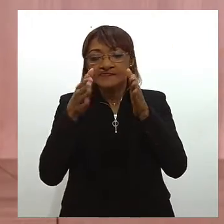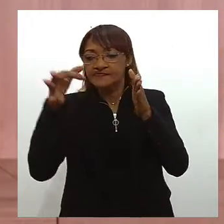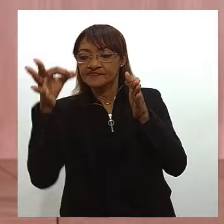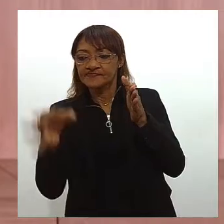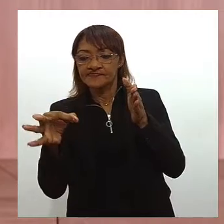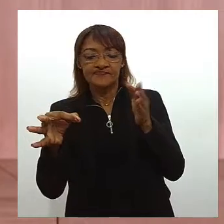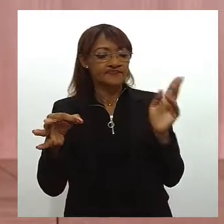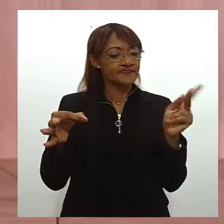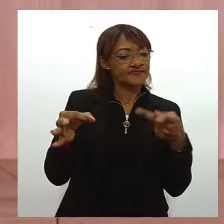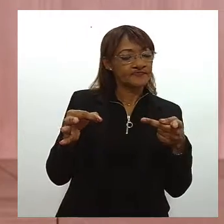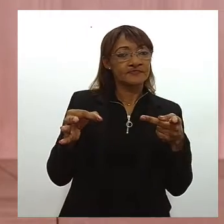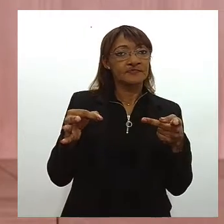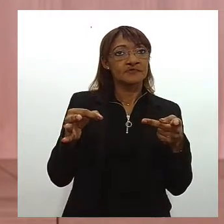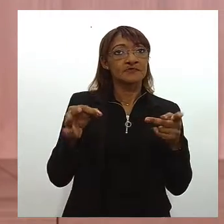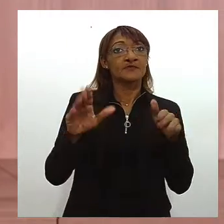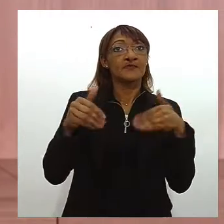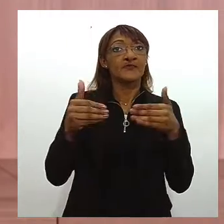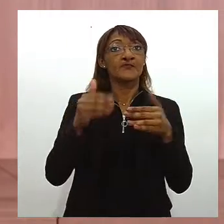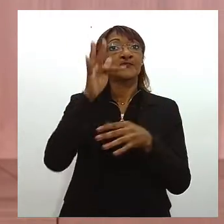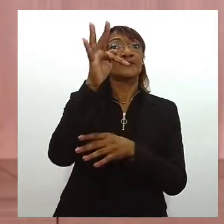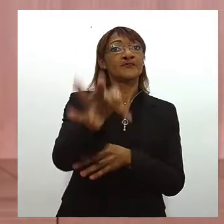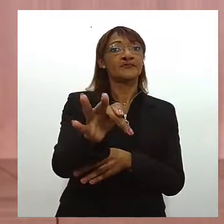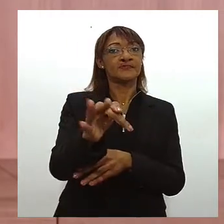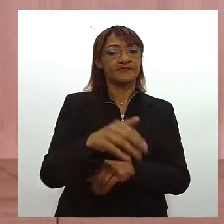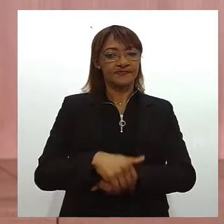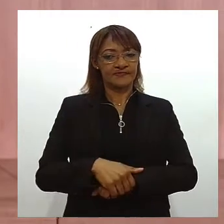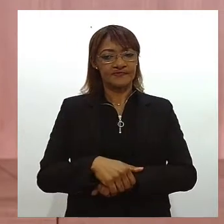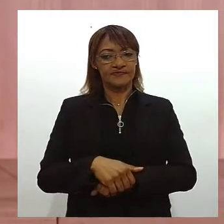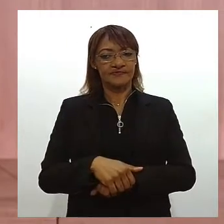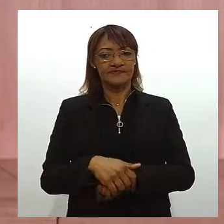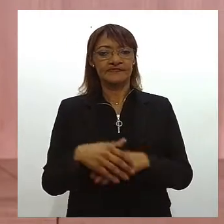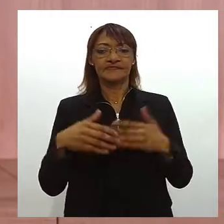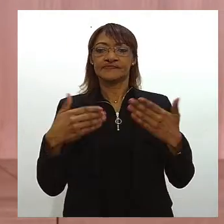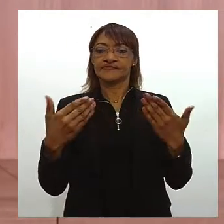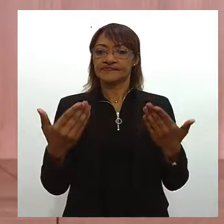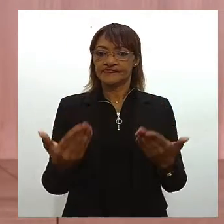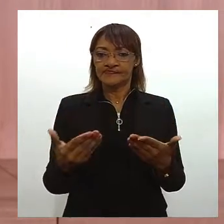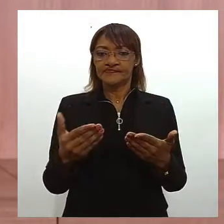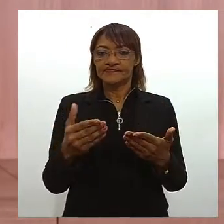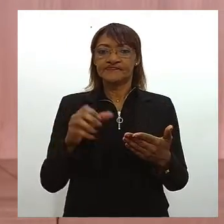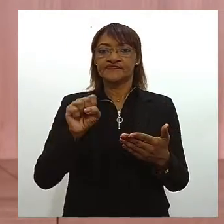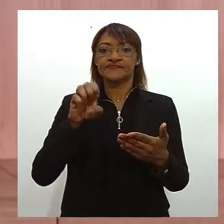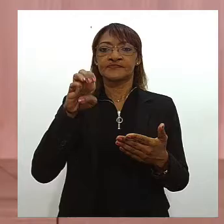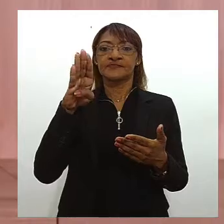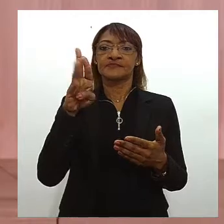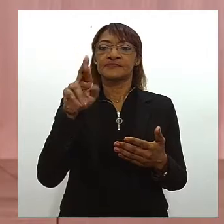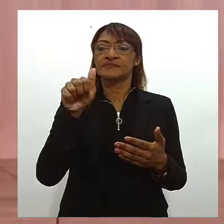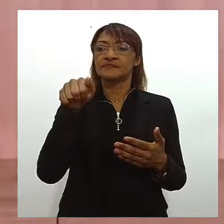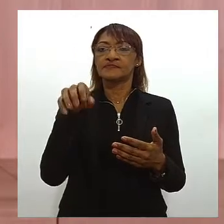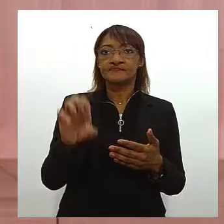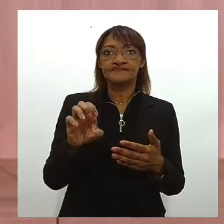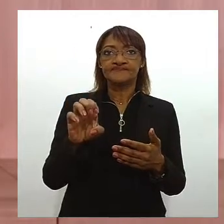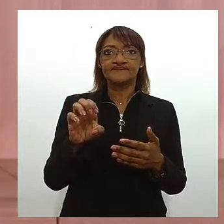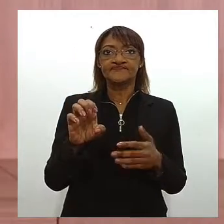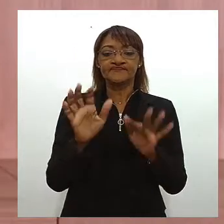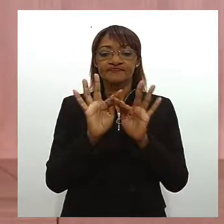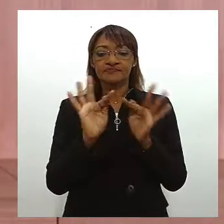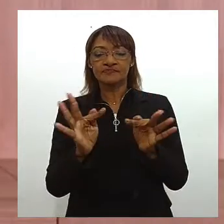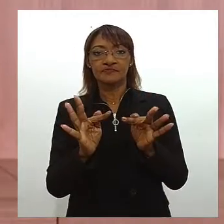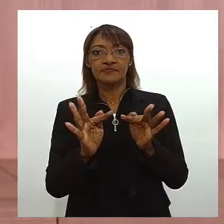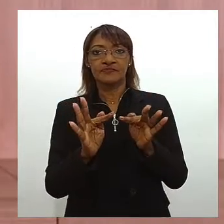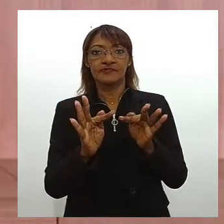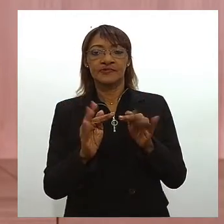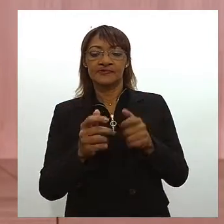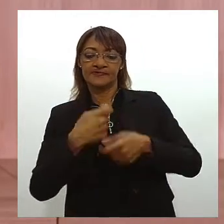onde erramos e quais são os caminhos futuros. E o SEBRAE, enquanto instituição de fomento do micro e pequeno empreendedor, nosso